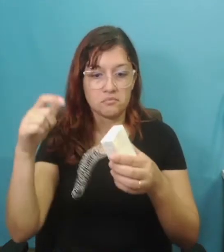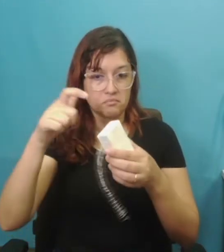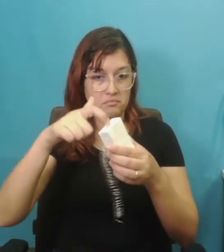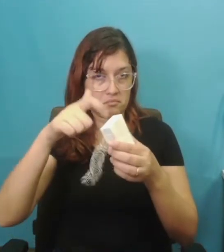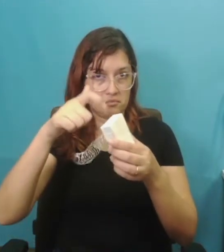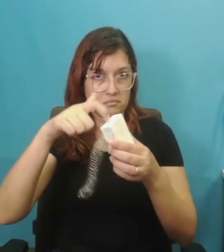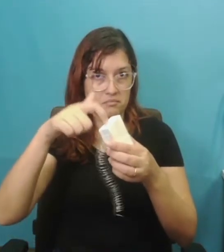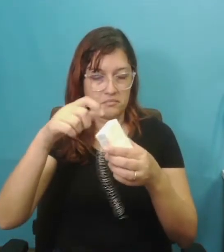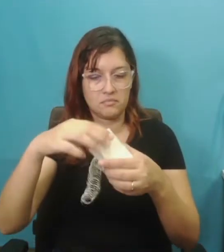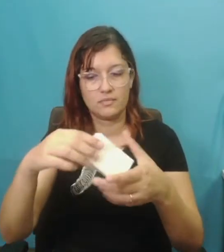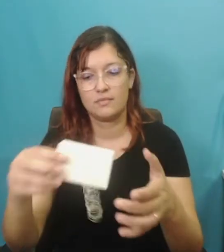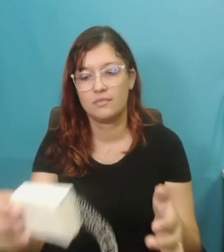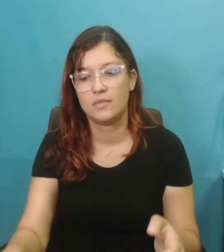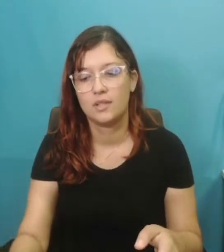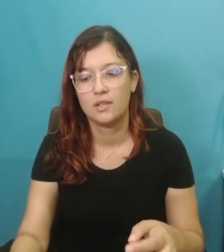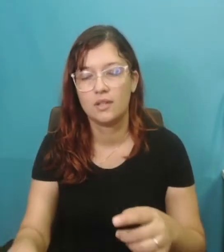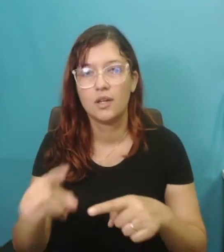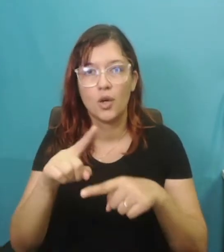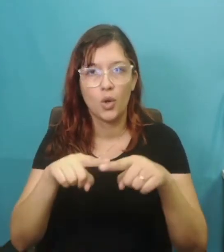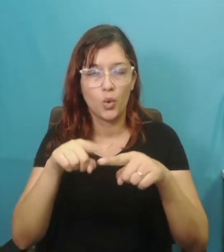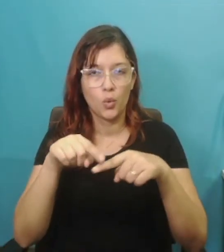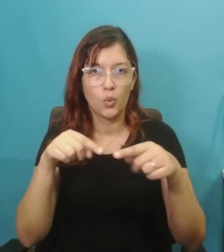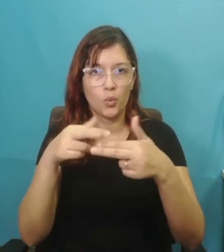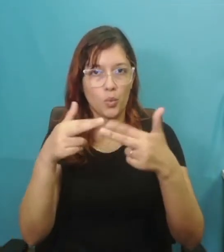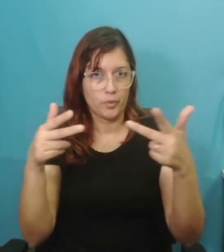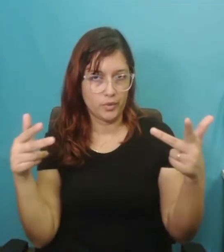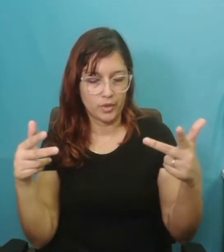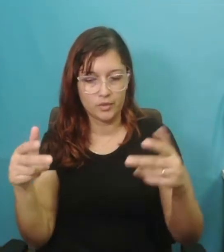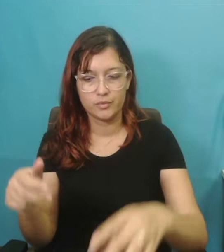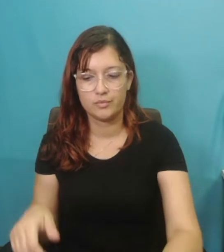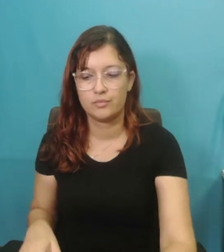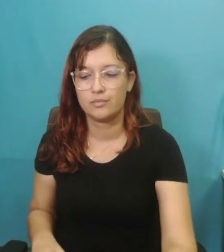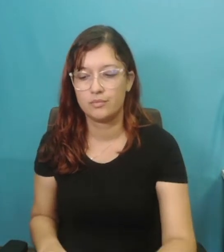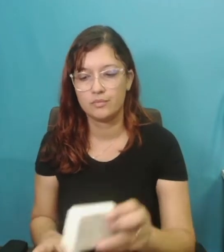Tá vendo? Aqui temos um objeto